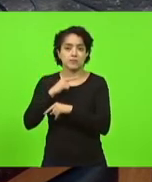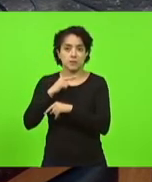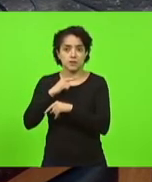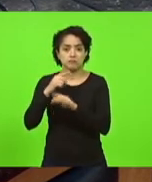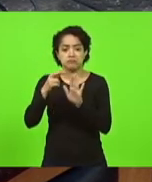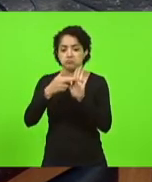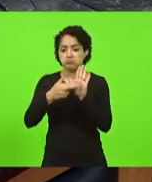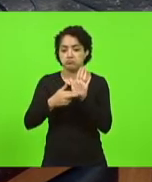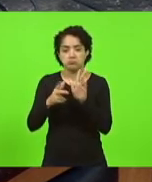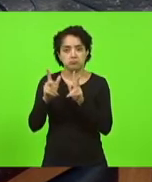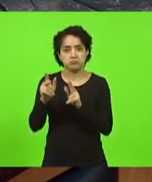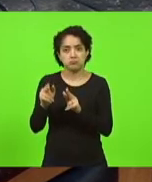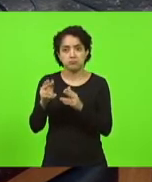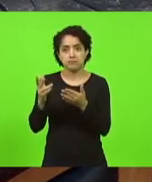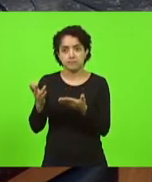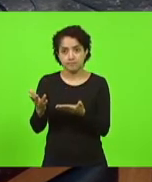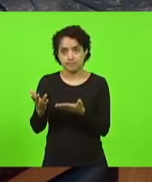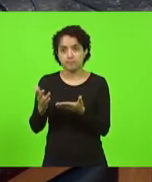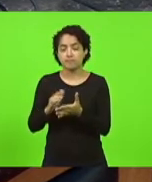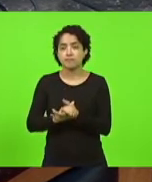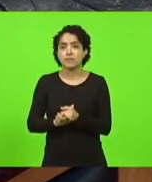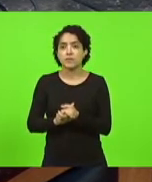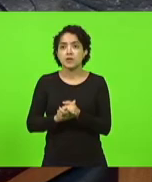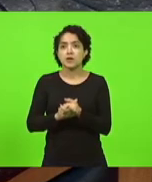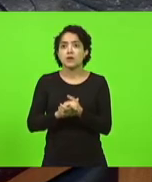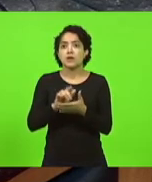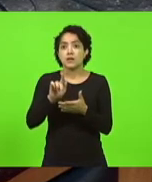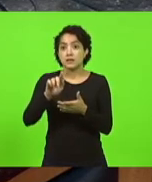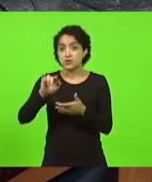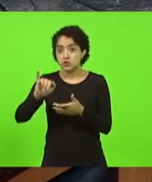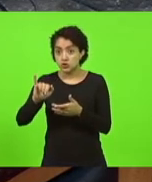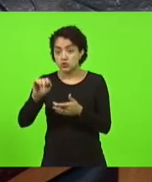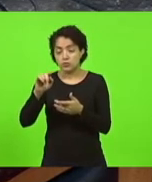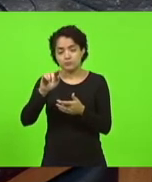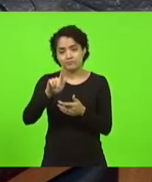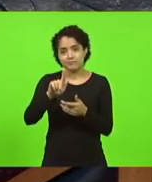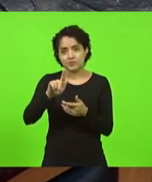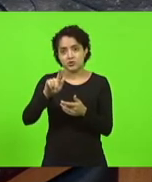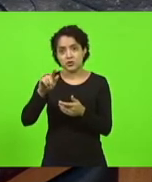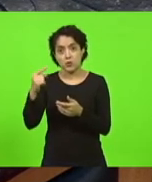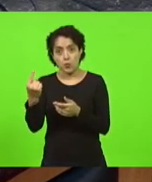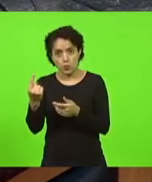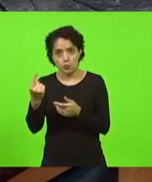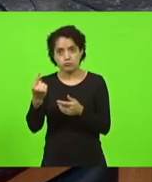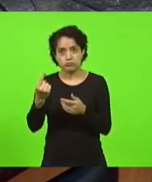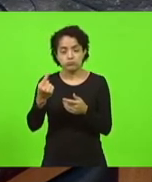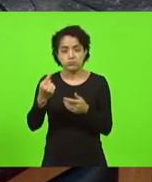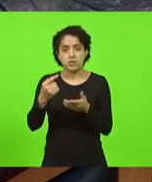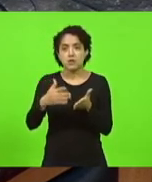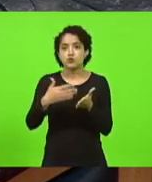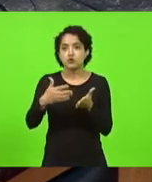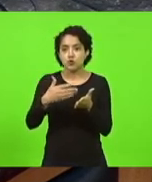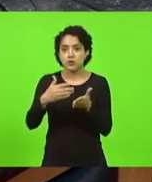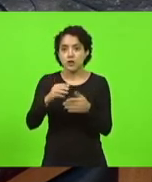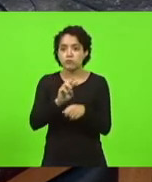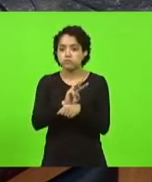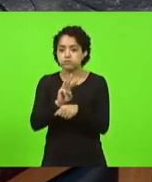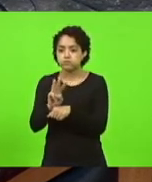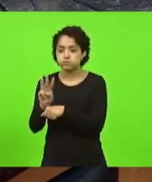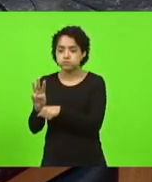como noticiou o portal G1 em matéria de 23/8/21 na França, desde o dia